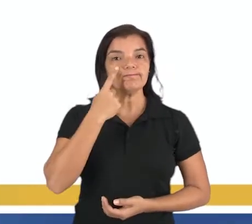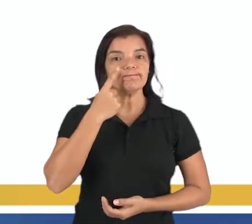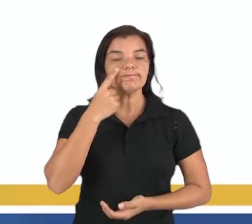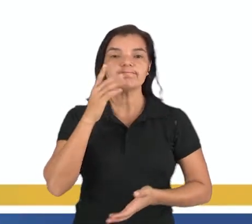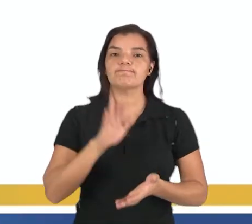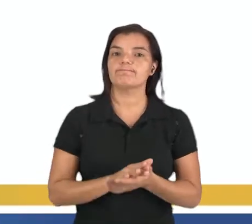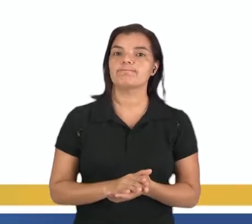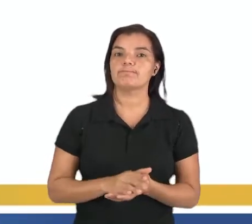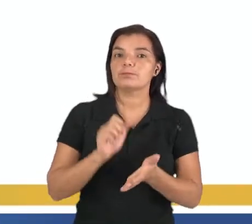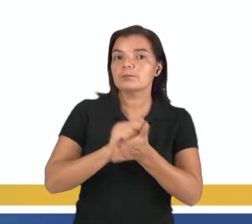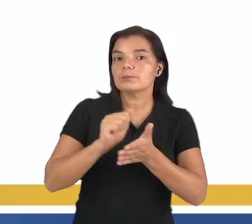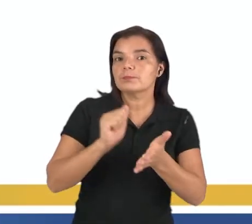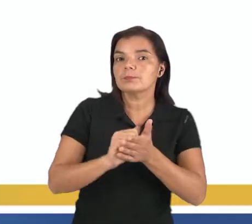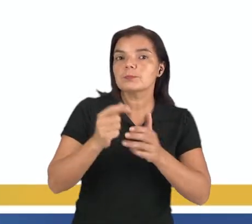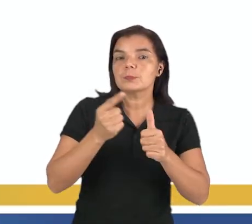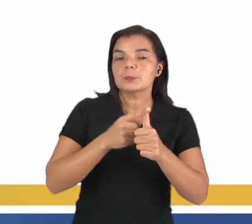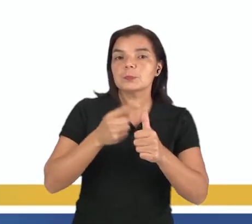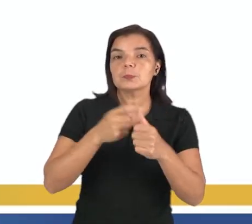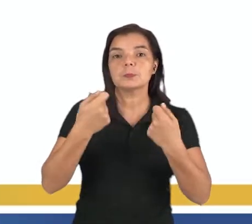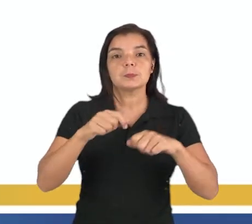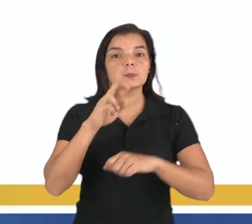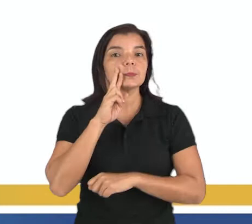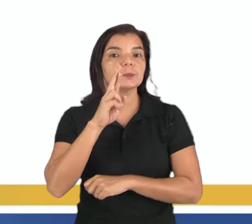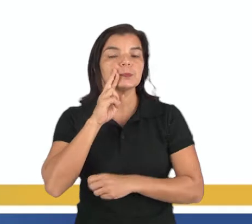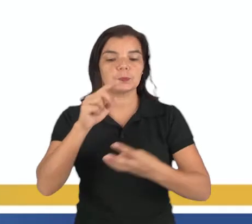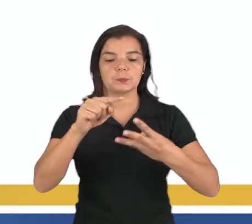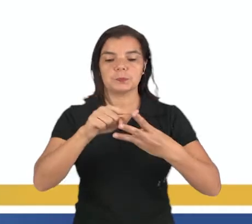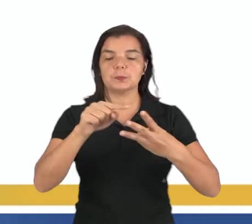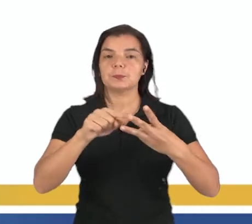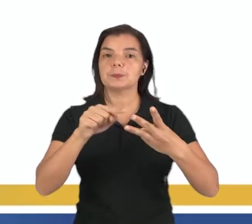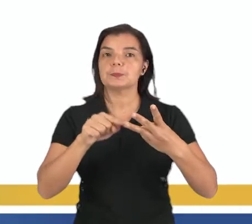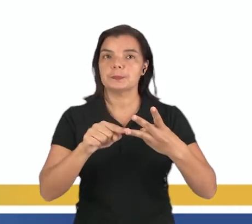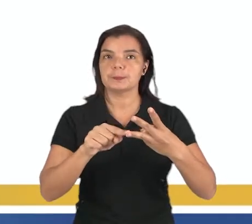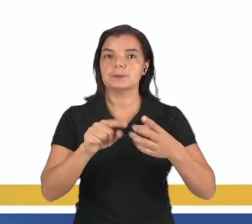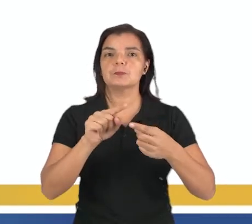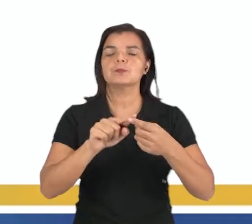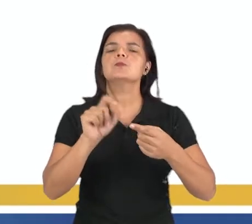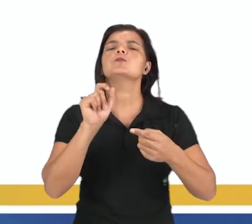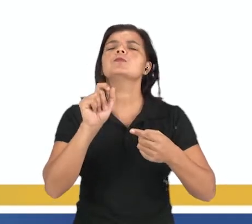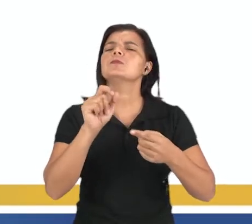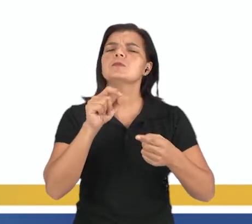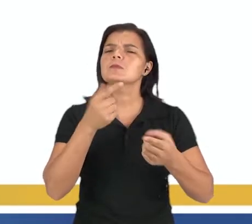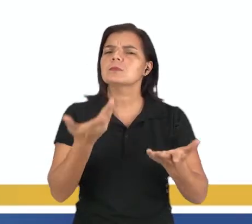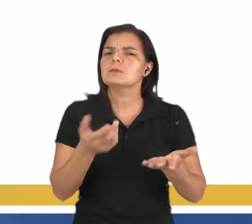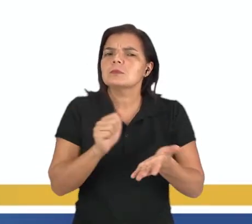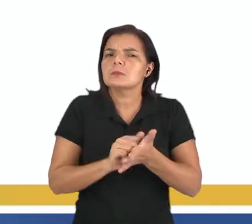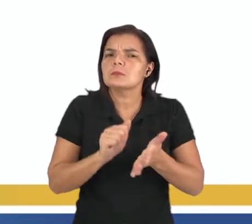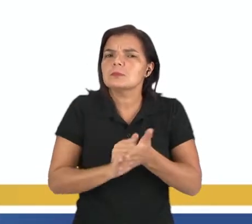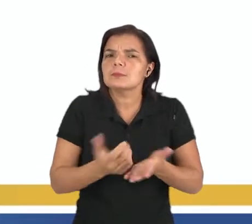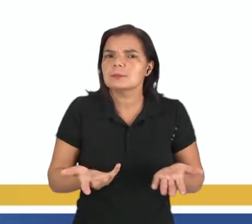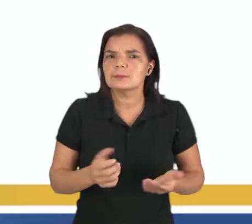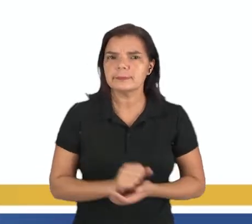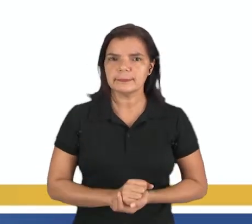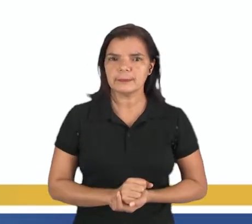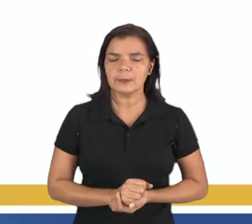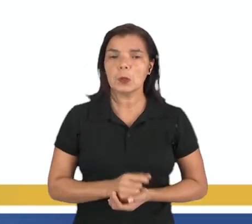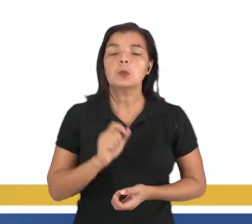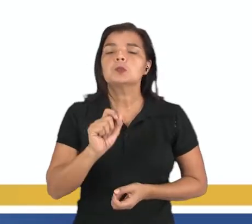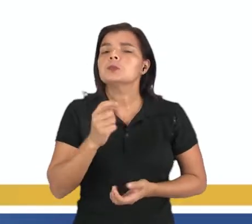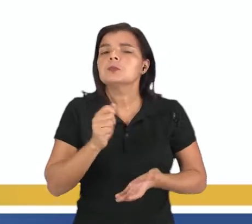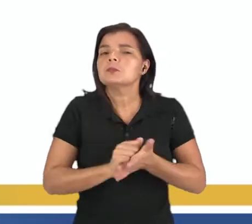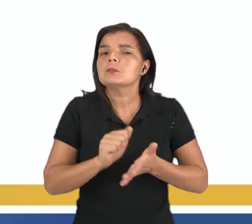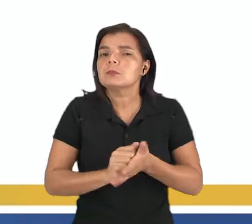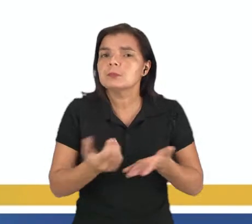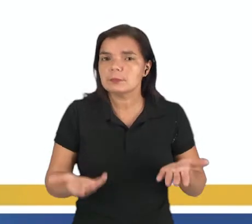o primeiro, devemos responder a 3 questões. O que eu vou escrever? Beleza, o que eu vou